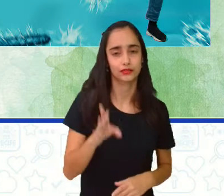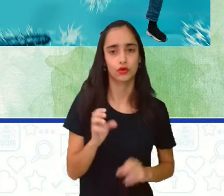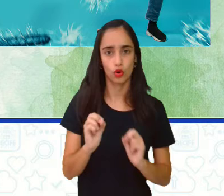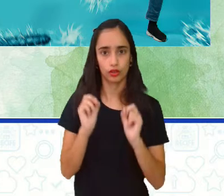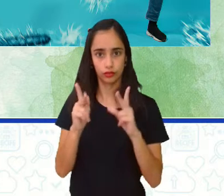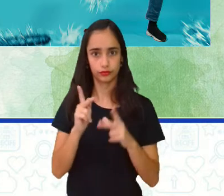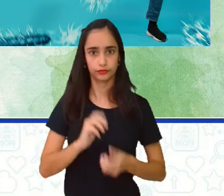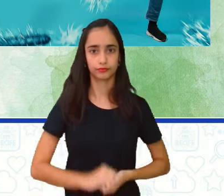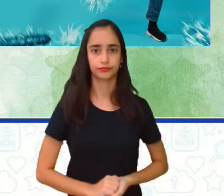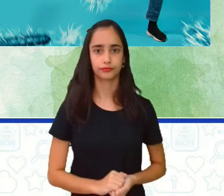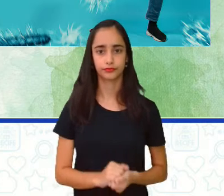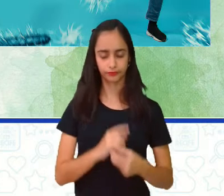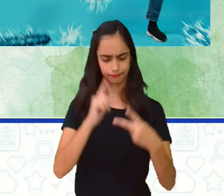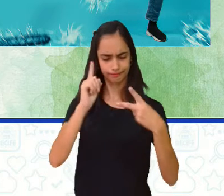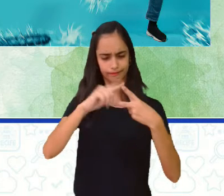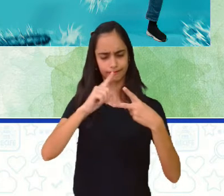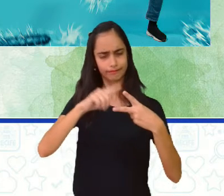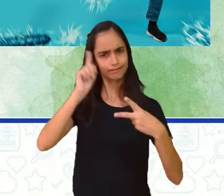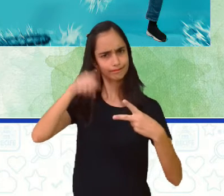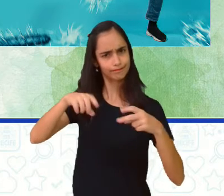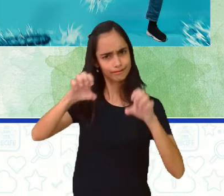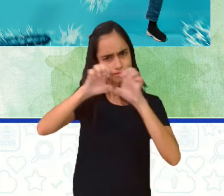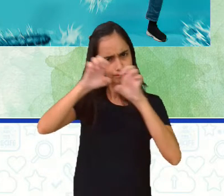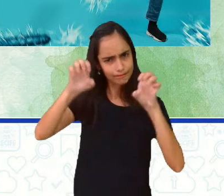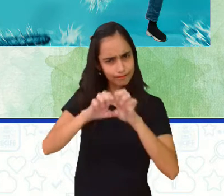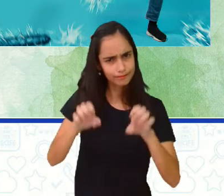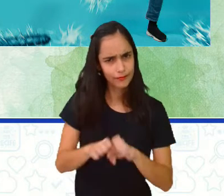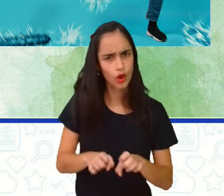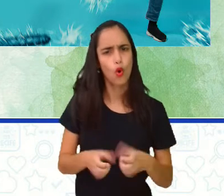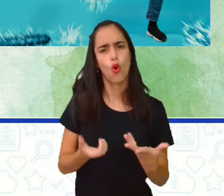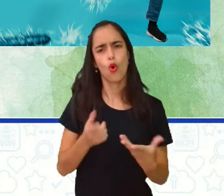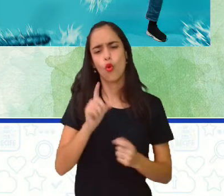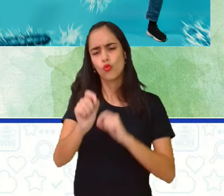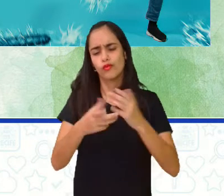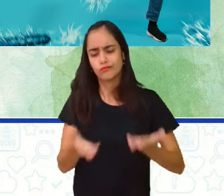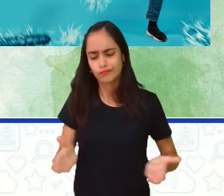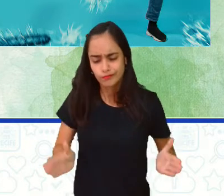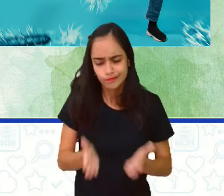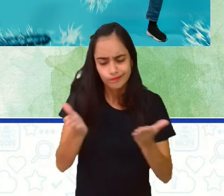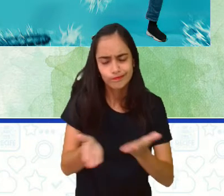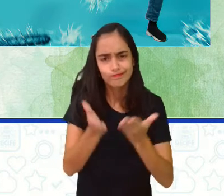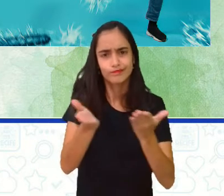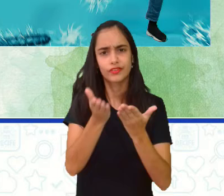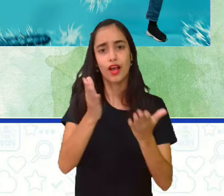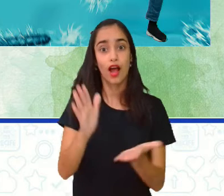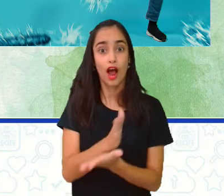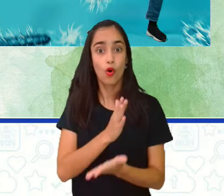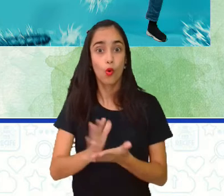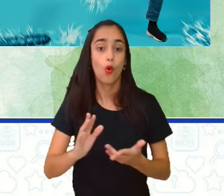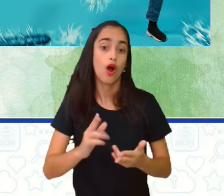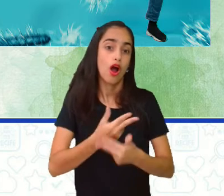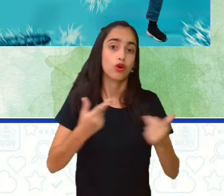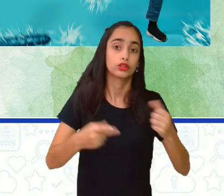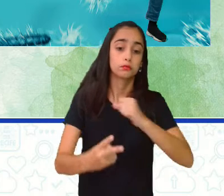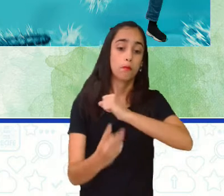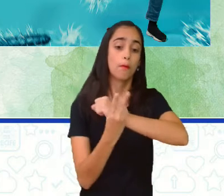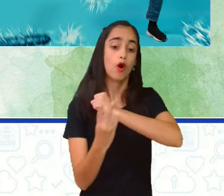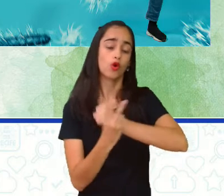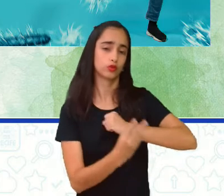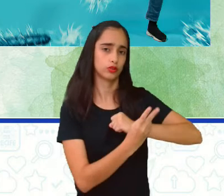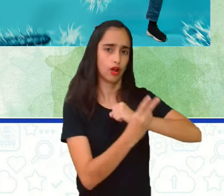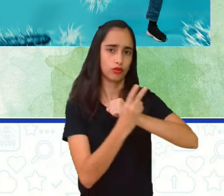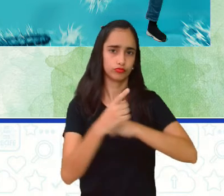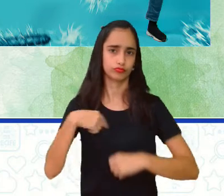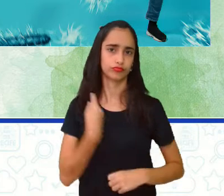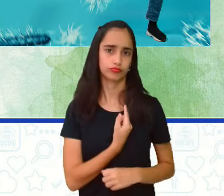defesa. Antígenos são estruturas que podem estimular uma resposta imune. Que é isso? Ele pode estimular